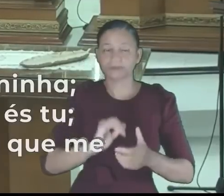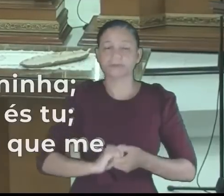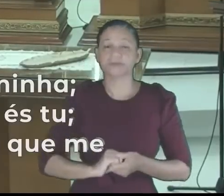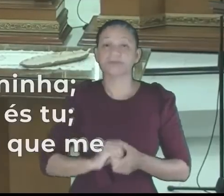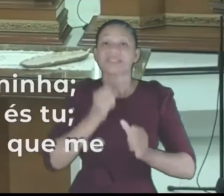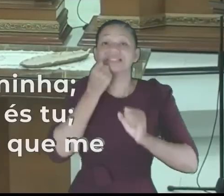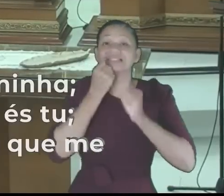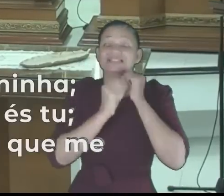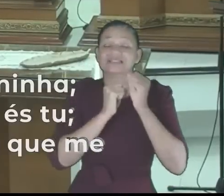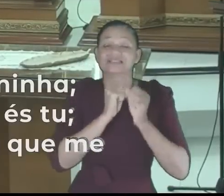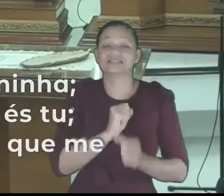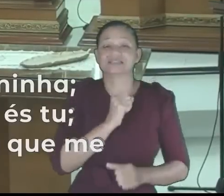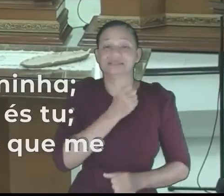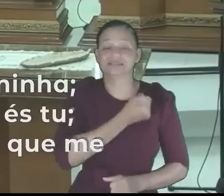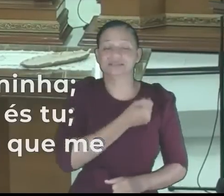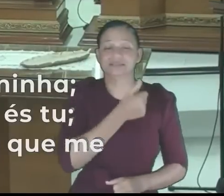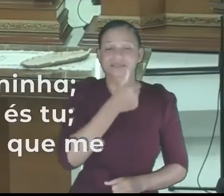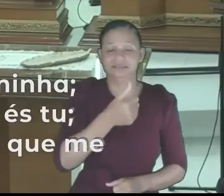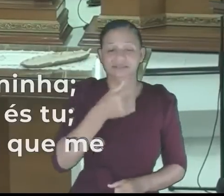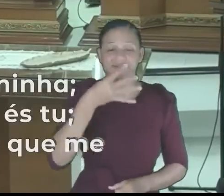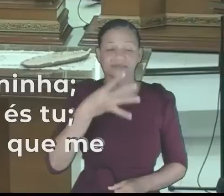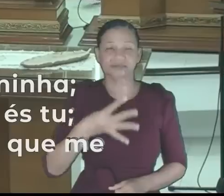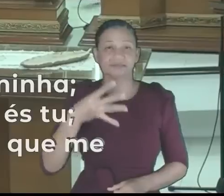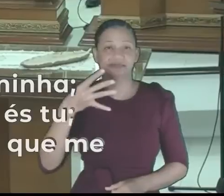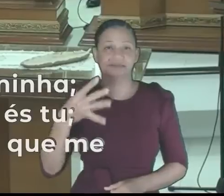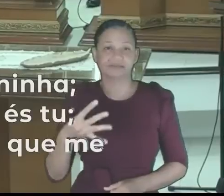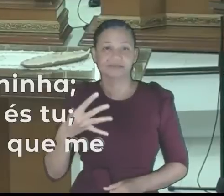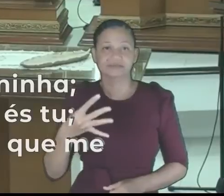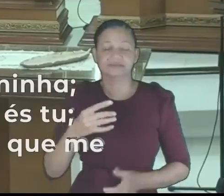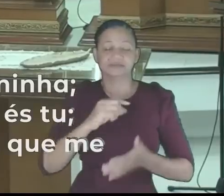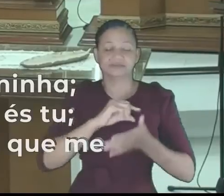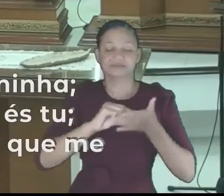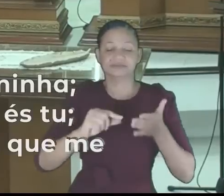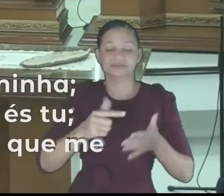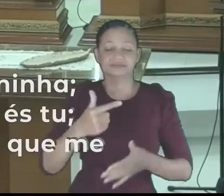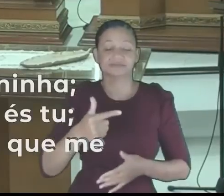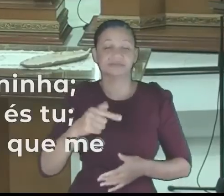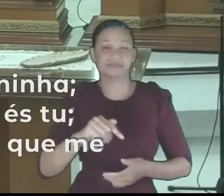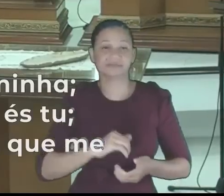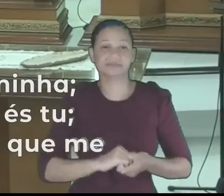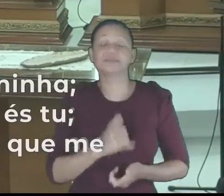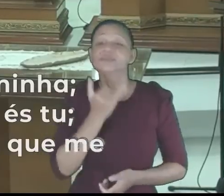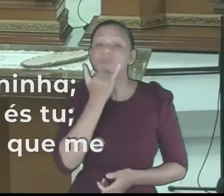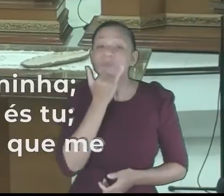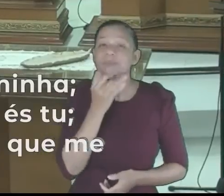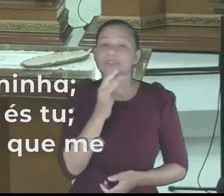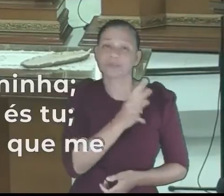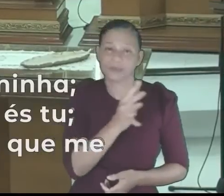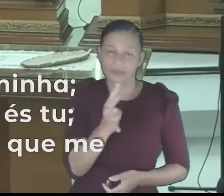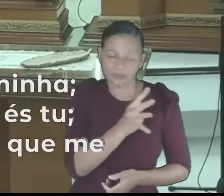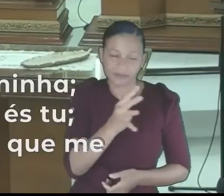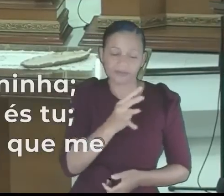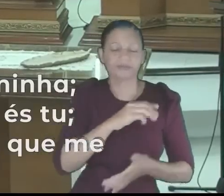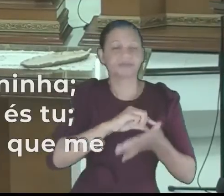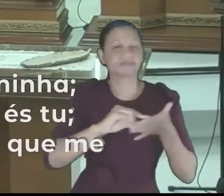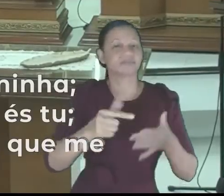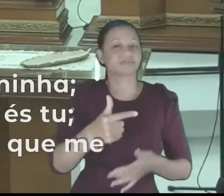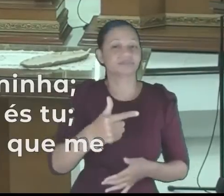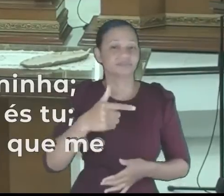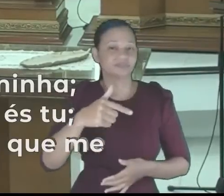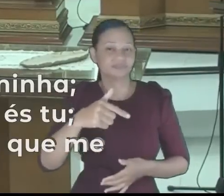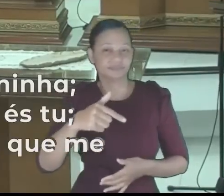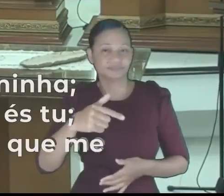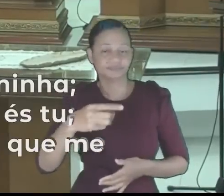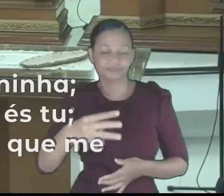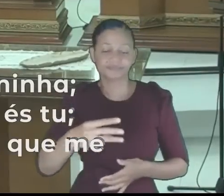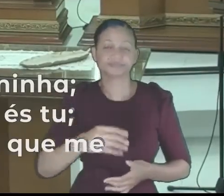Salmo 144, 23. Não tem. É Salmo 44, 23. Salmo